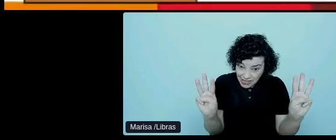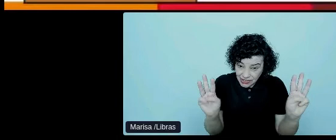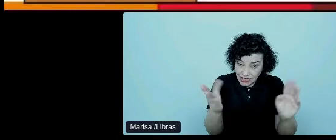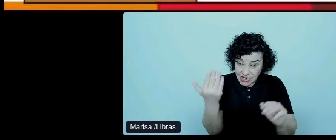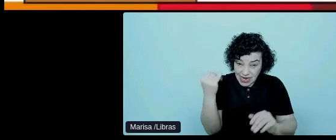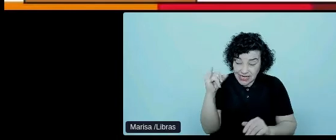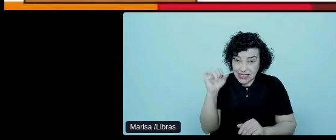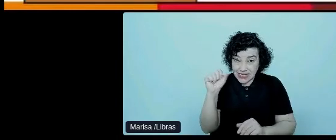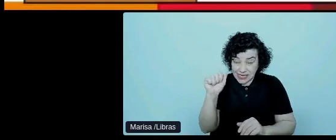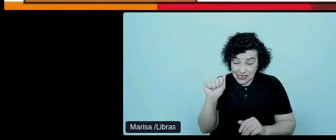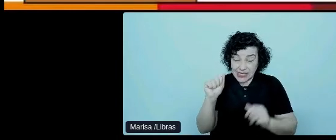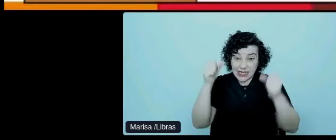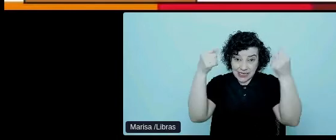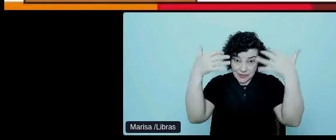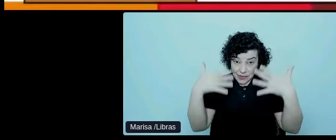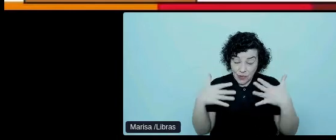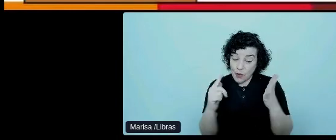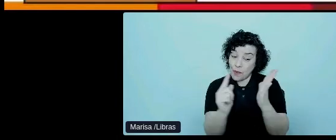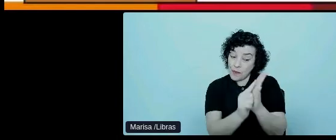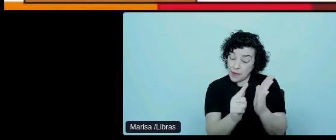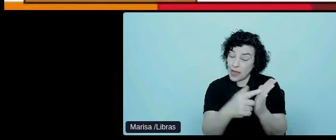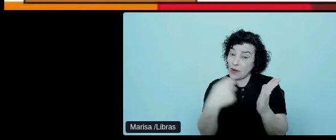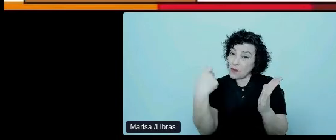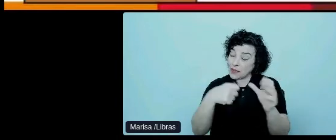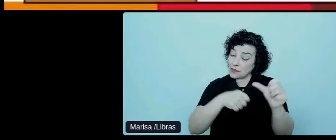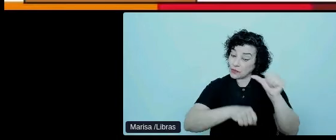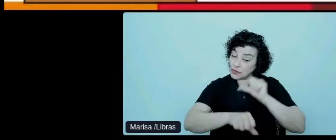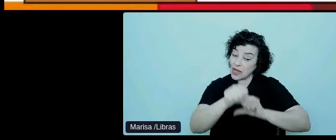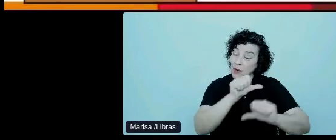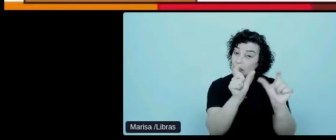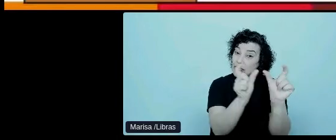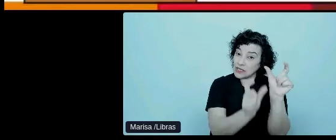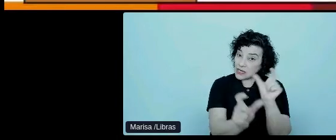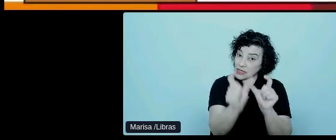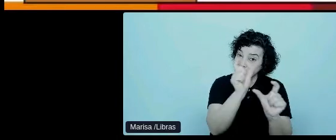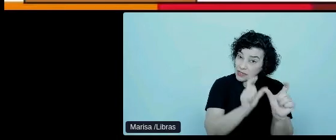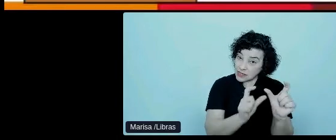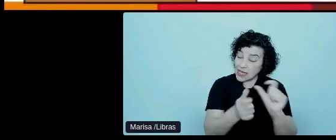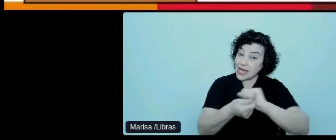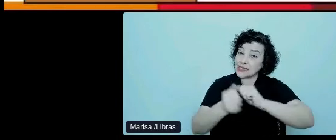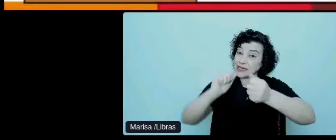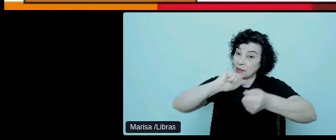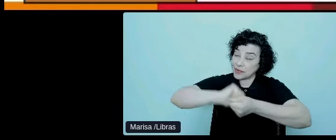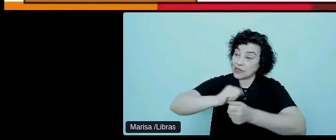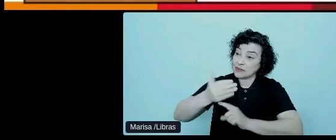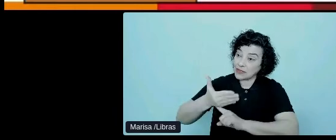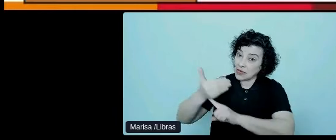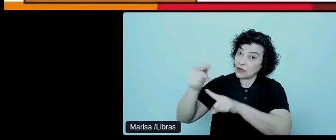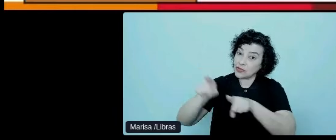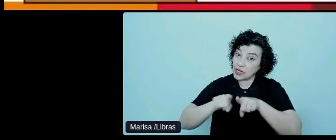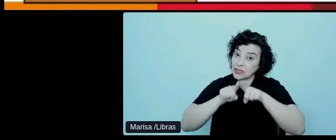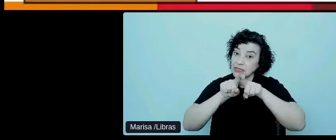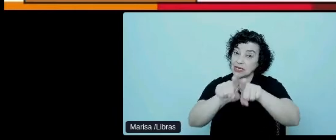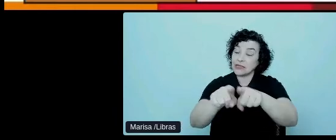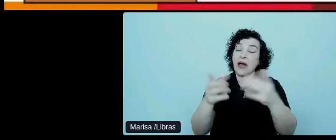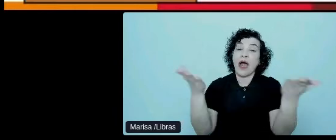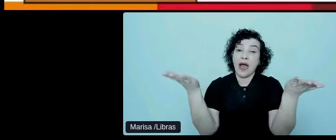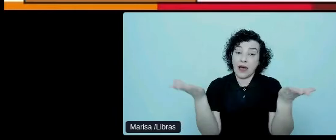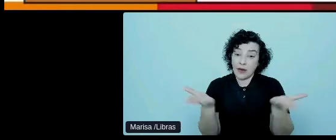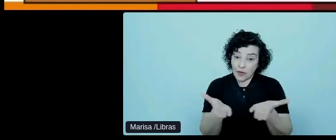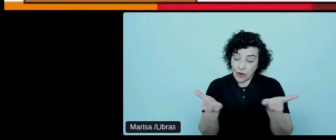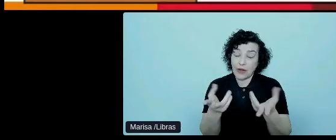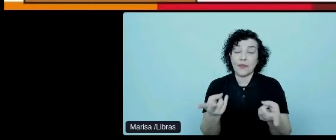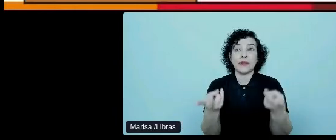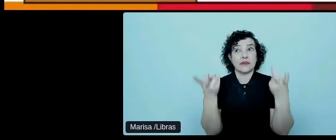comentou antes, a documentação ela precisa se atualizar conforme as tecnologias elas estão se atualizando. Então, agora eles